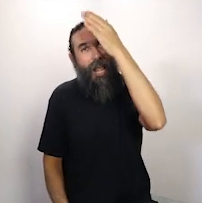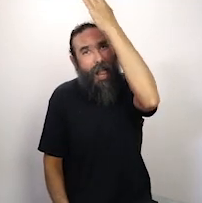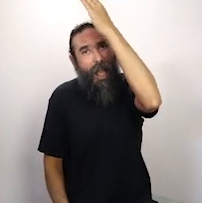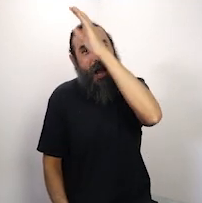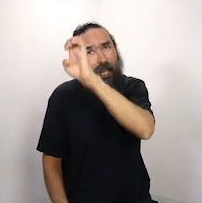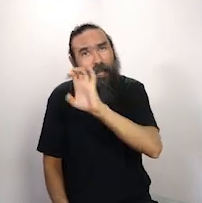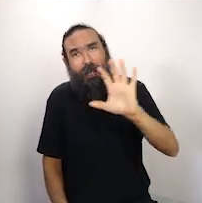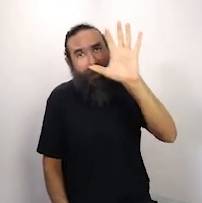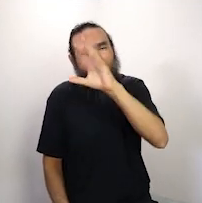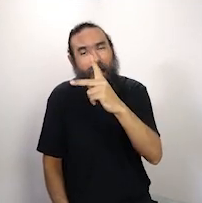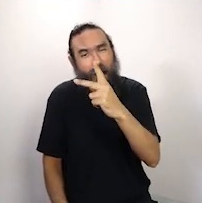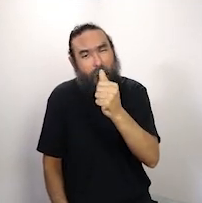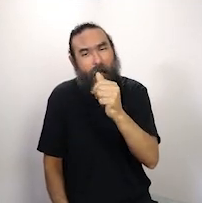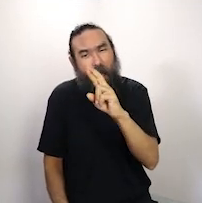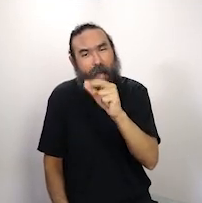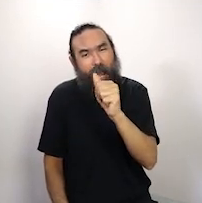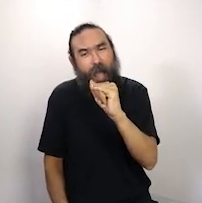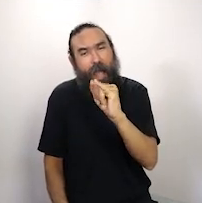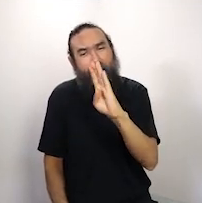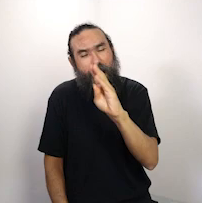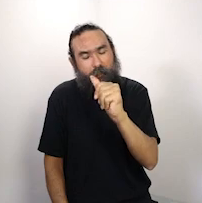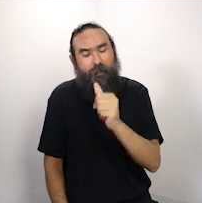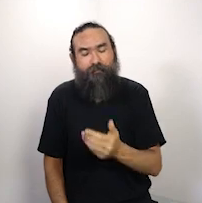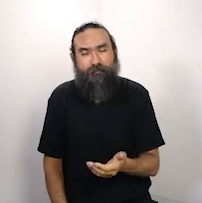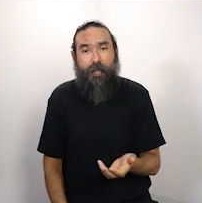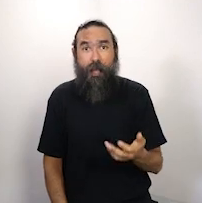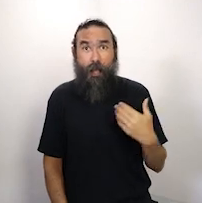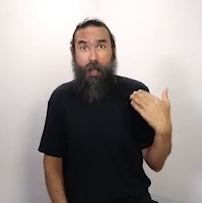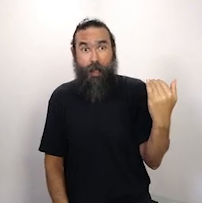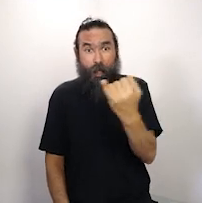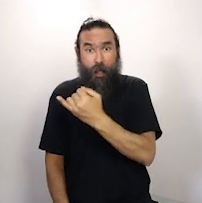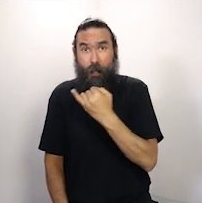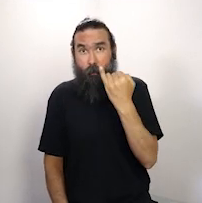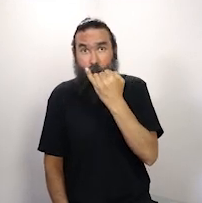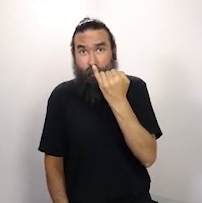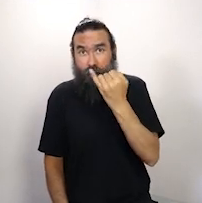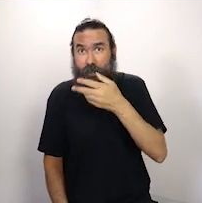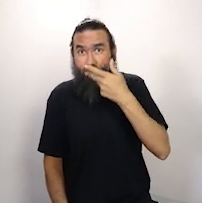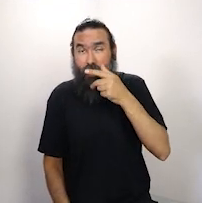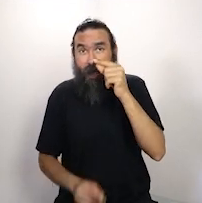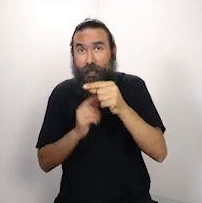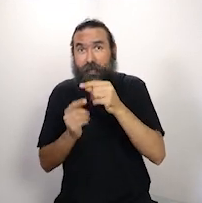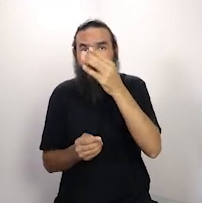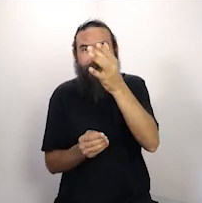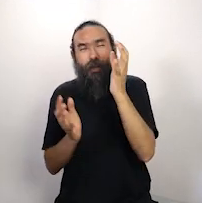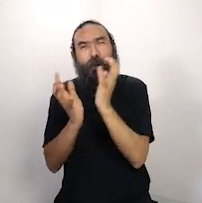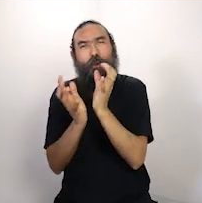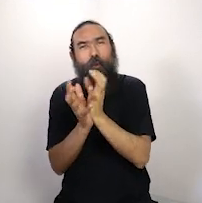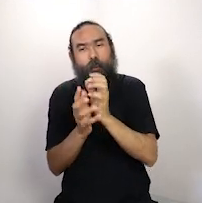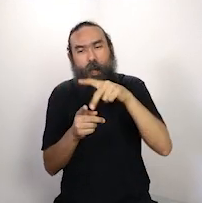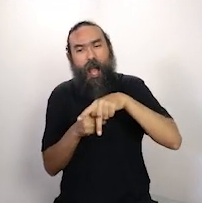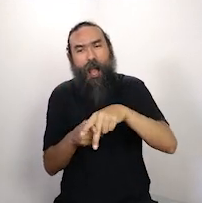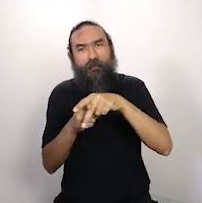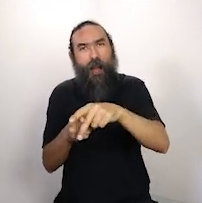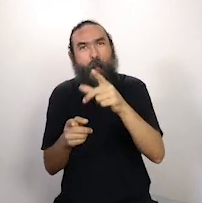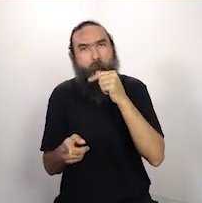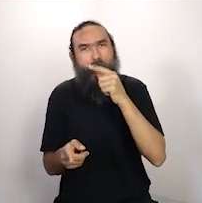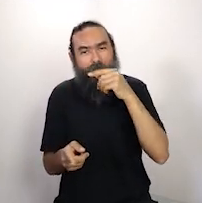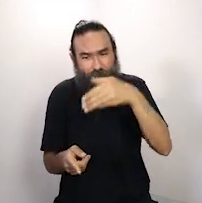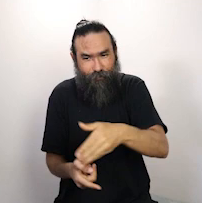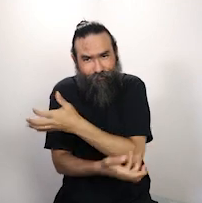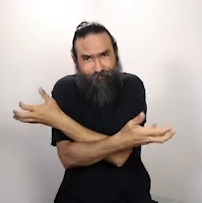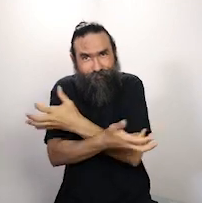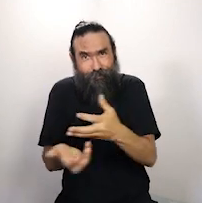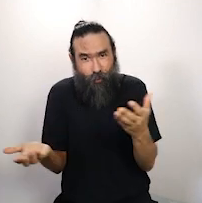conosco hoje. É muito importante lembrar que esse grupo, né, o Cavalo Marinho Infantil, que se apresentou aqui, ele se apresentou